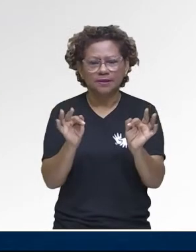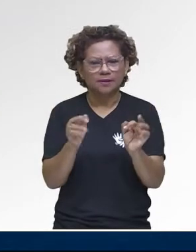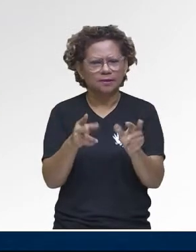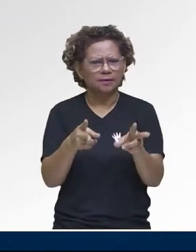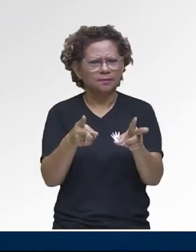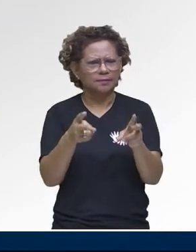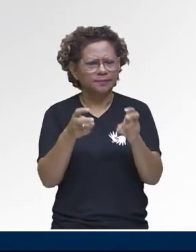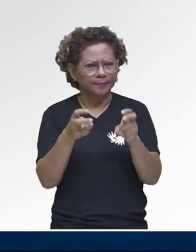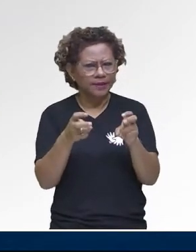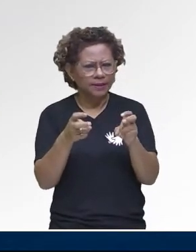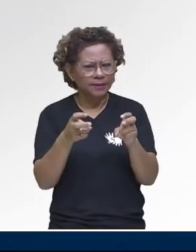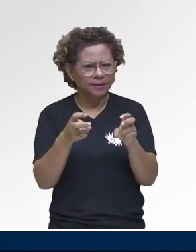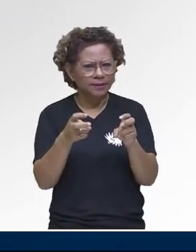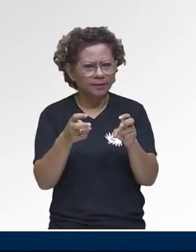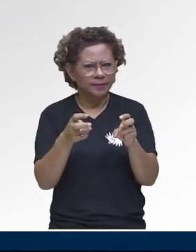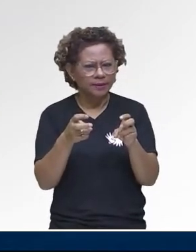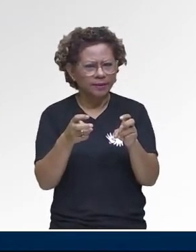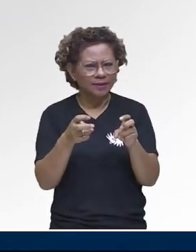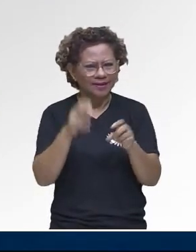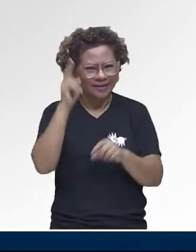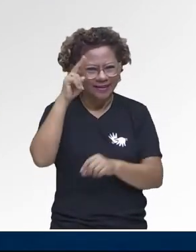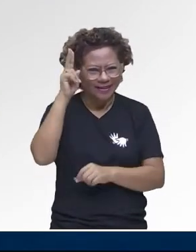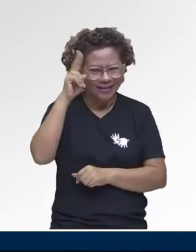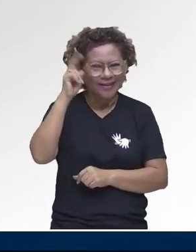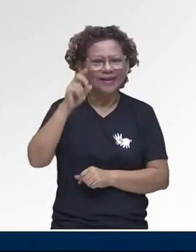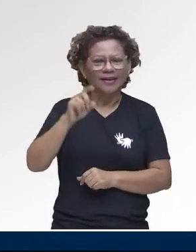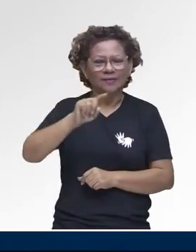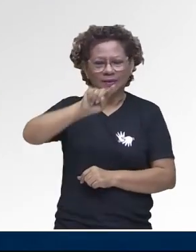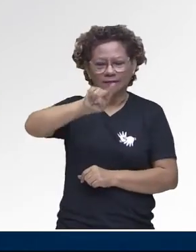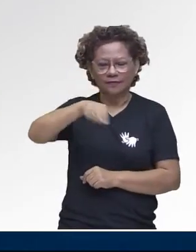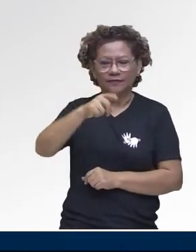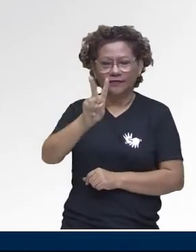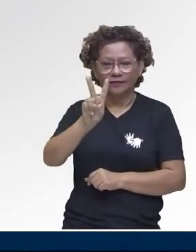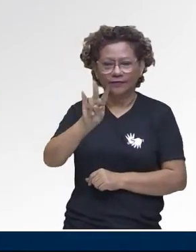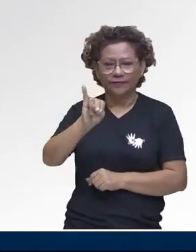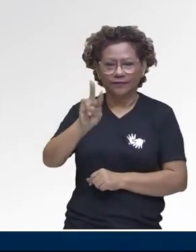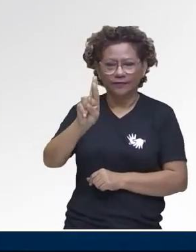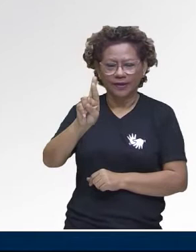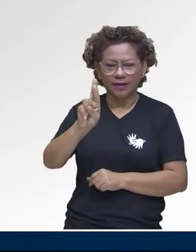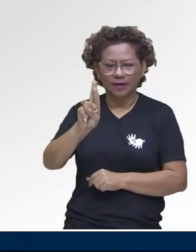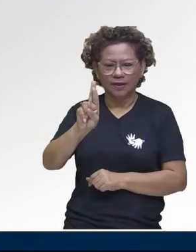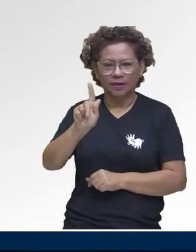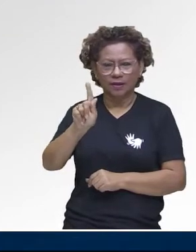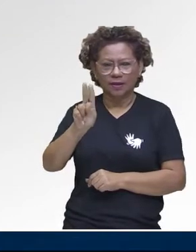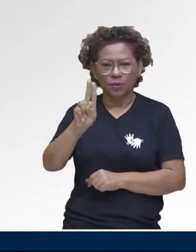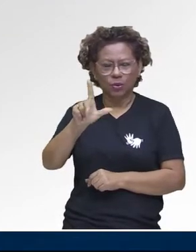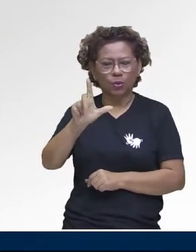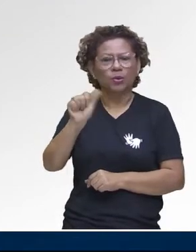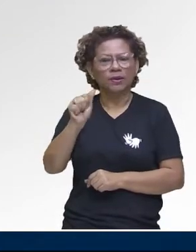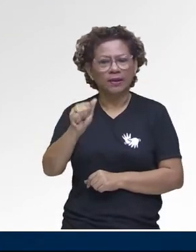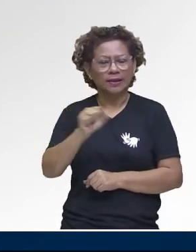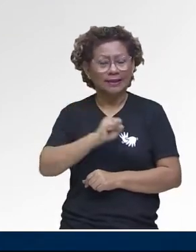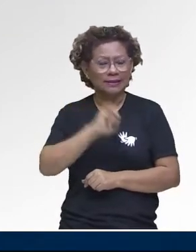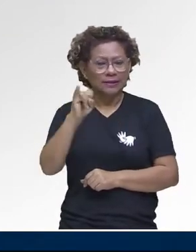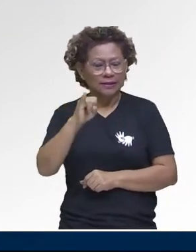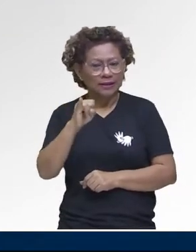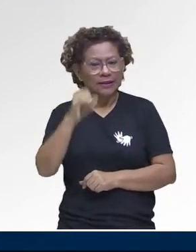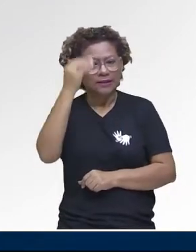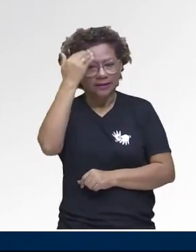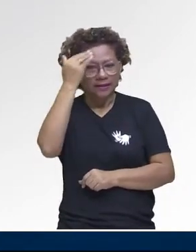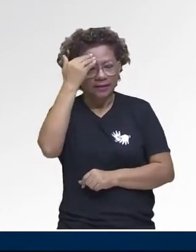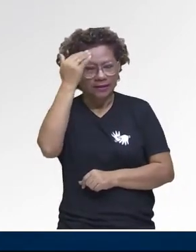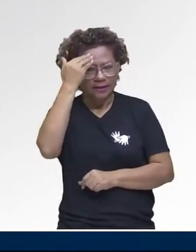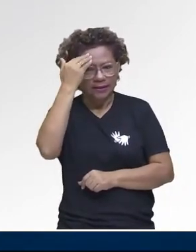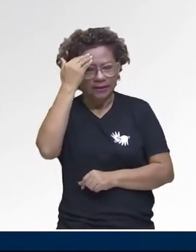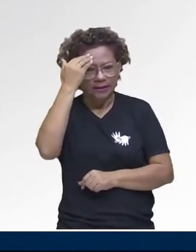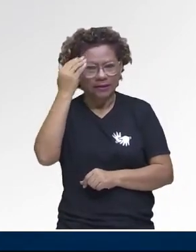vírgula, né? A vírgula que determina tudo que é parte decimal e tudo que é parte inteira. Então, se a gente já entende que nós vamos somar